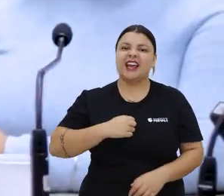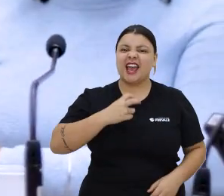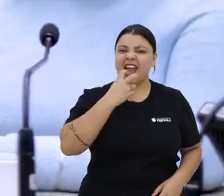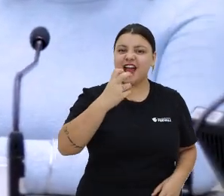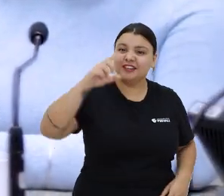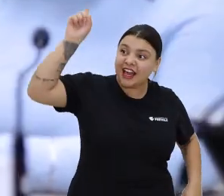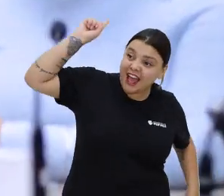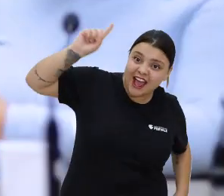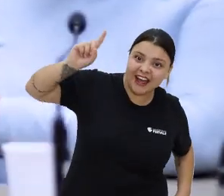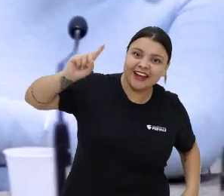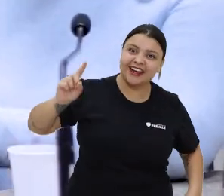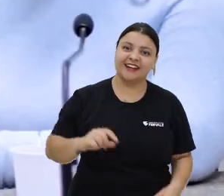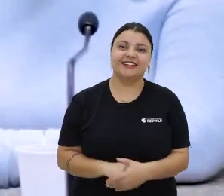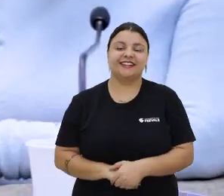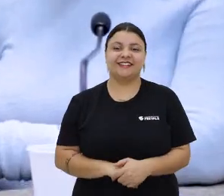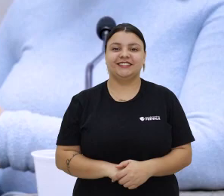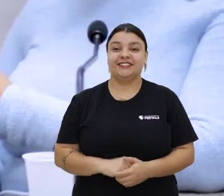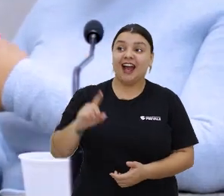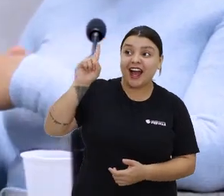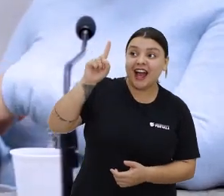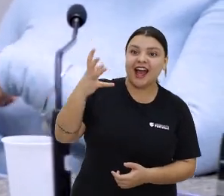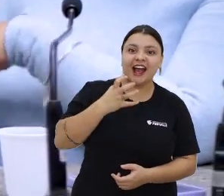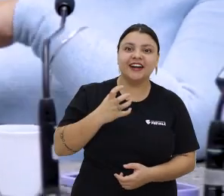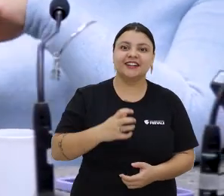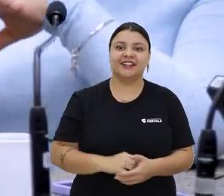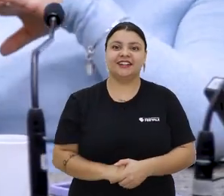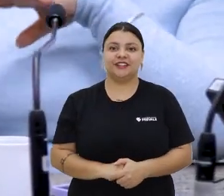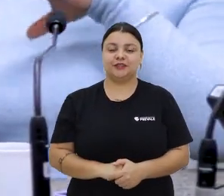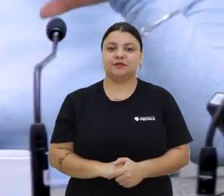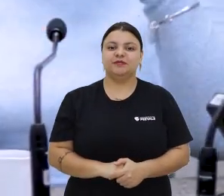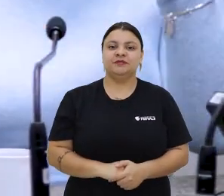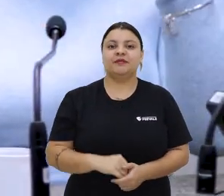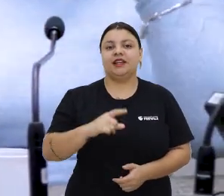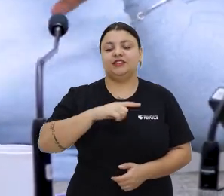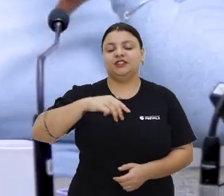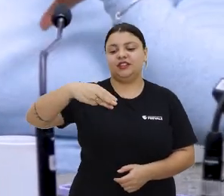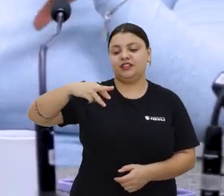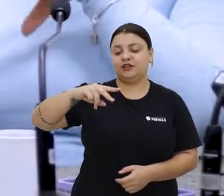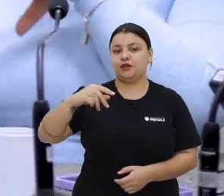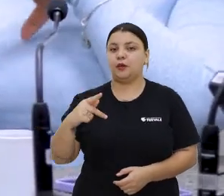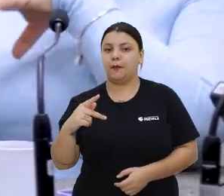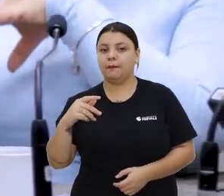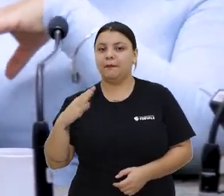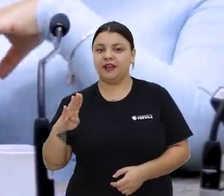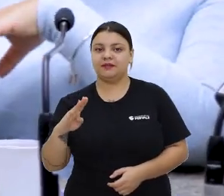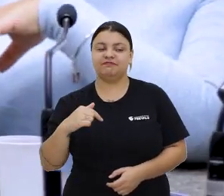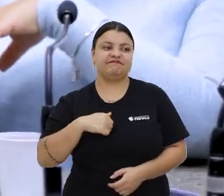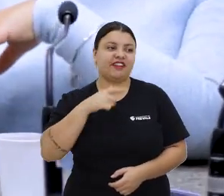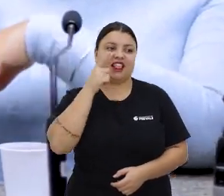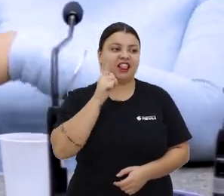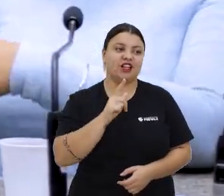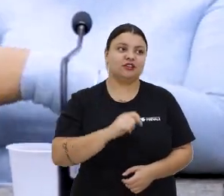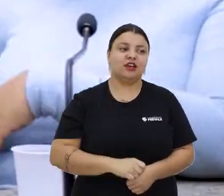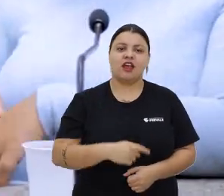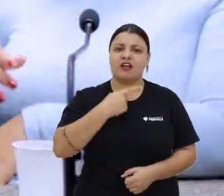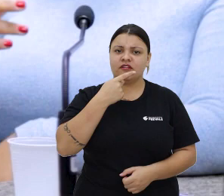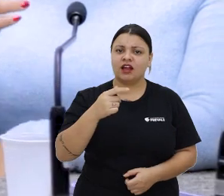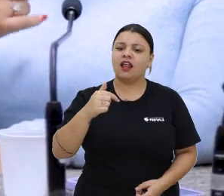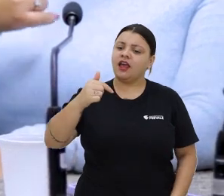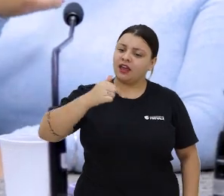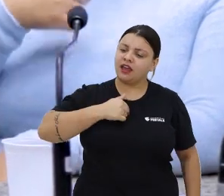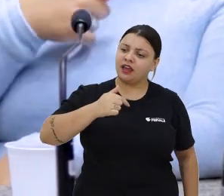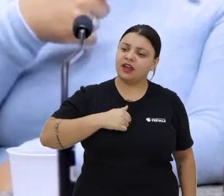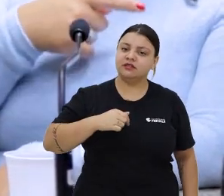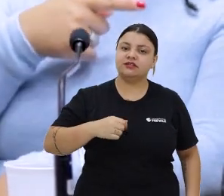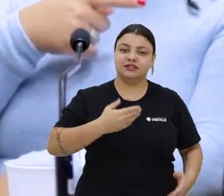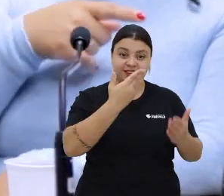eu quero. É que tinha do Mark B, daí do Mark B eu sabia que eu não ia conseguir, daí eu falei assim, não, eu